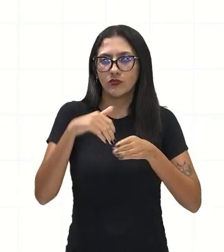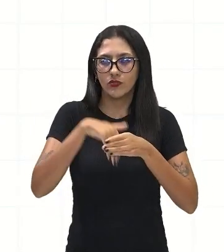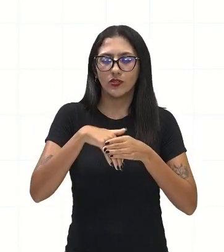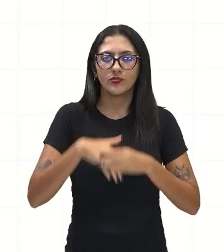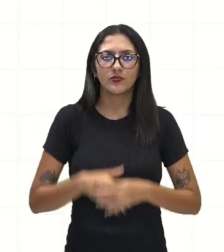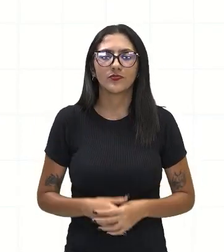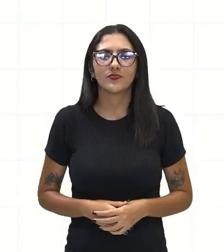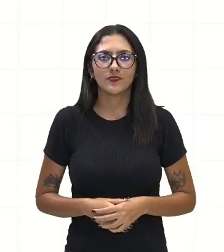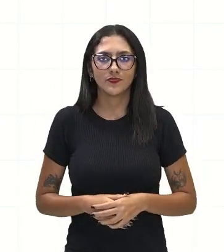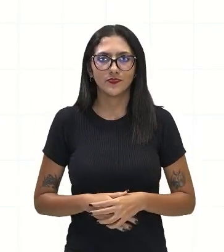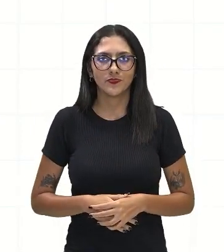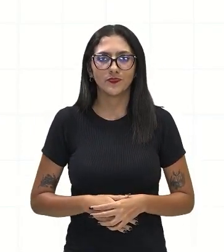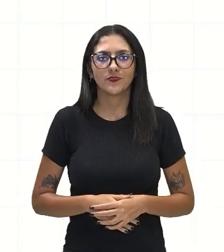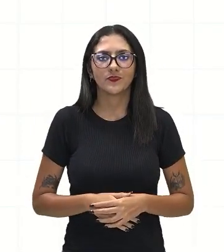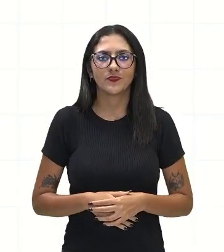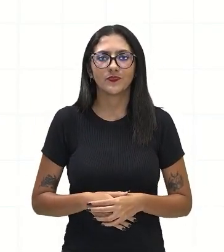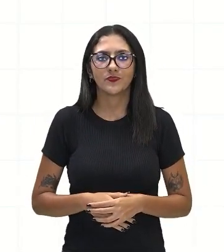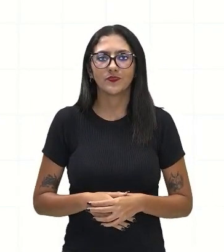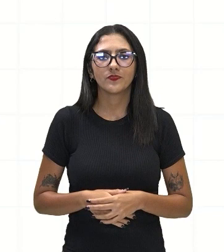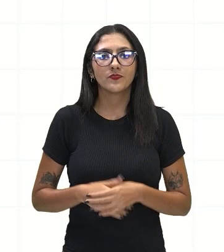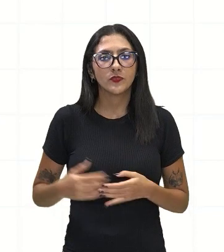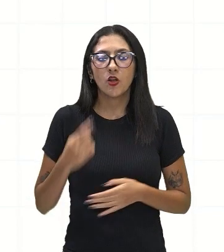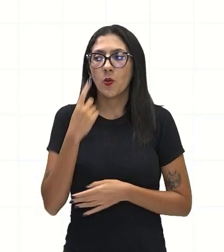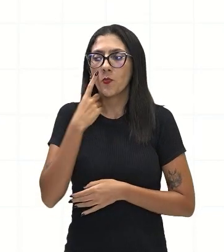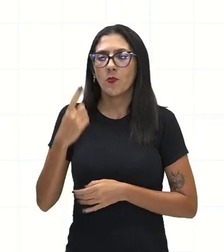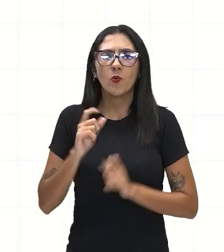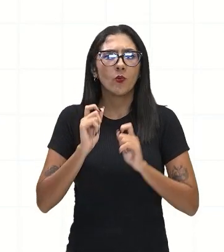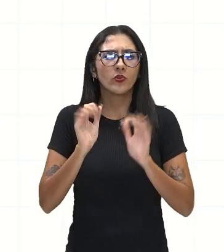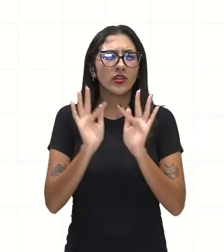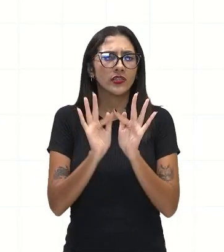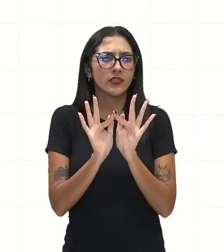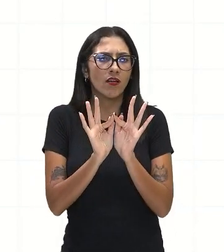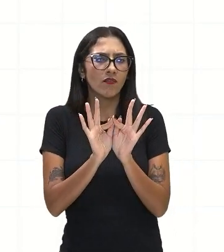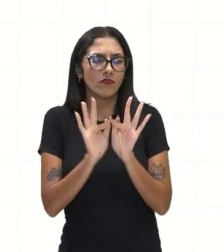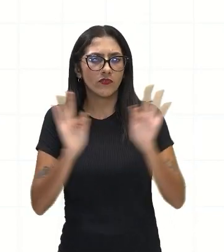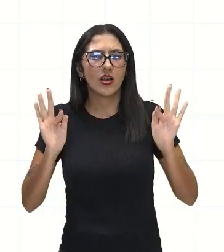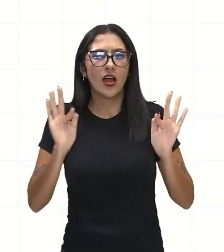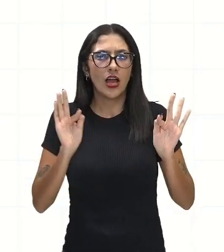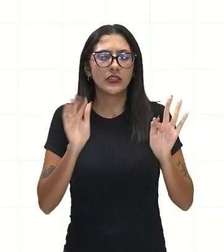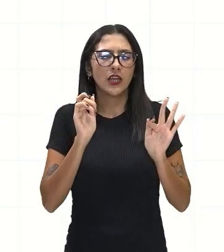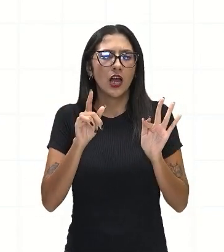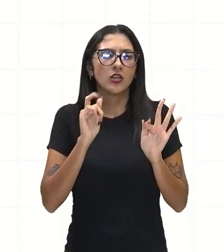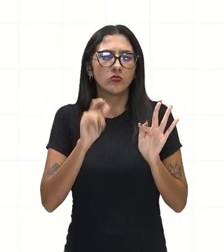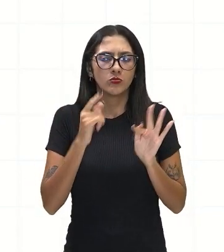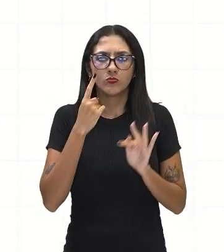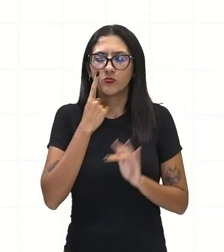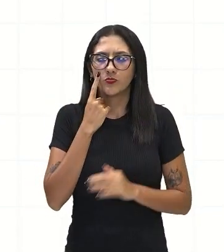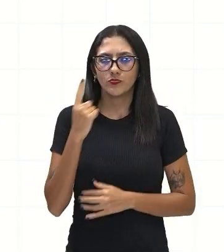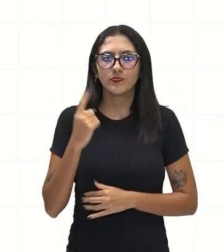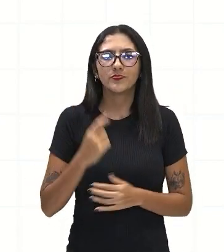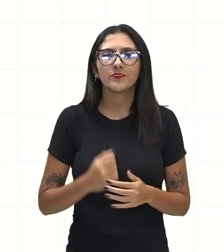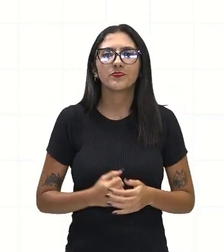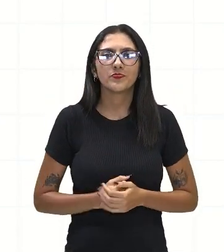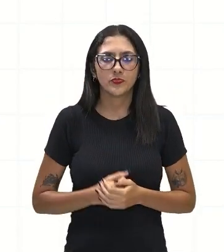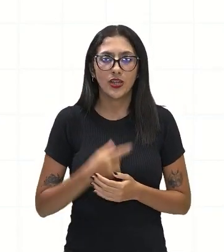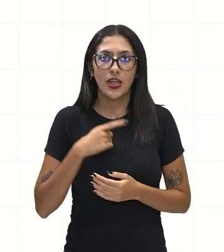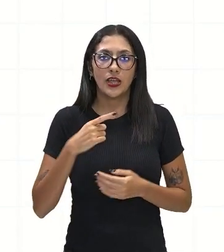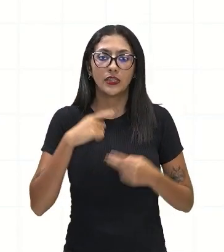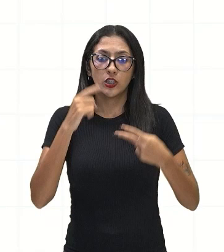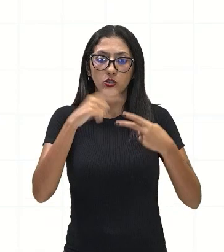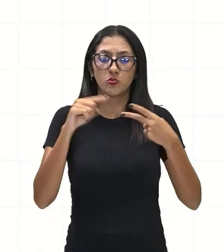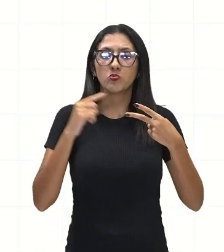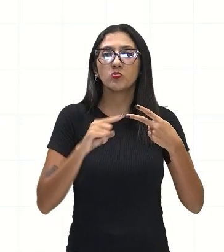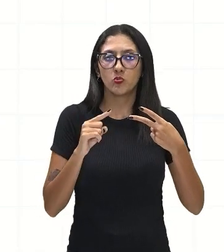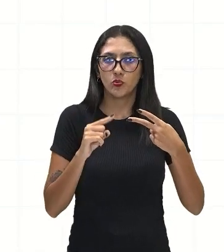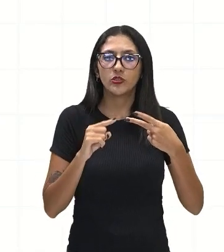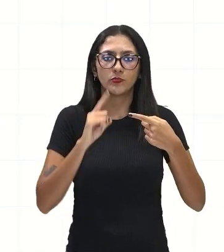aqui eu tenho o que em destaque para você? Eu tenho duas afirmações. Foi uma conquista